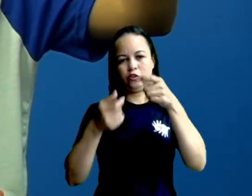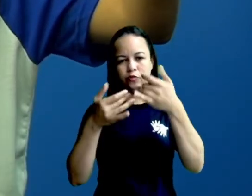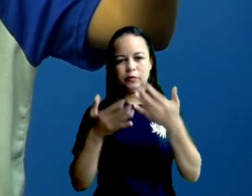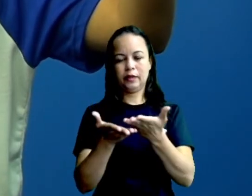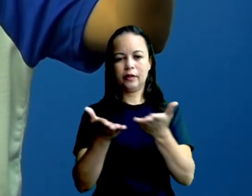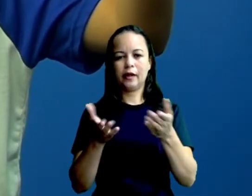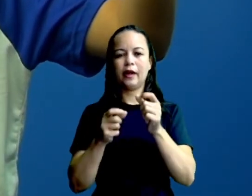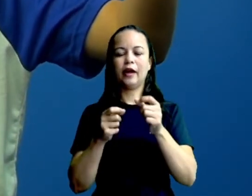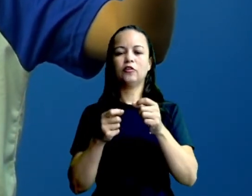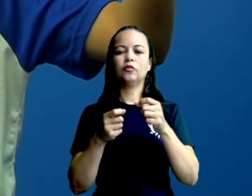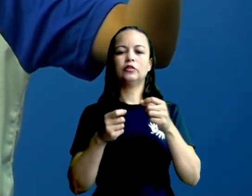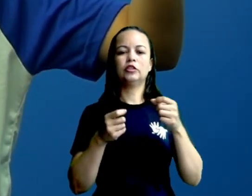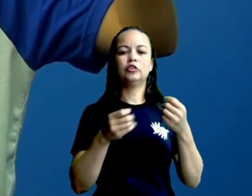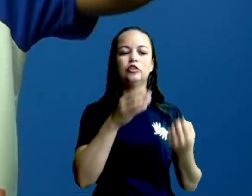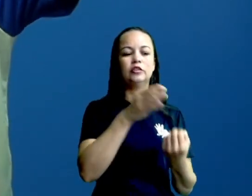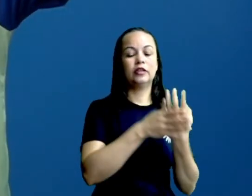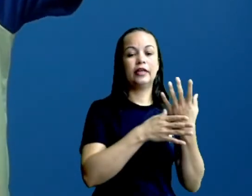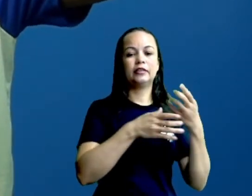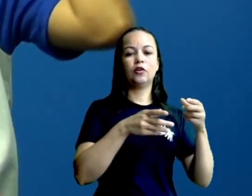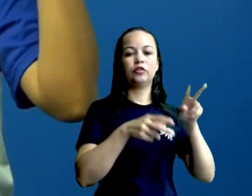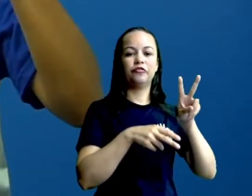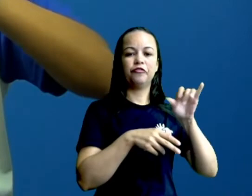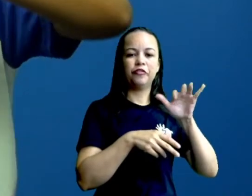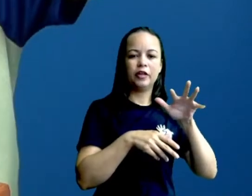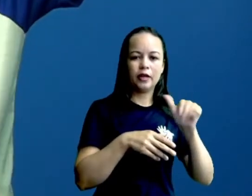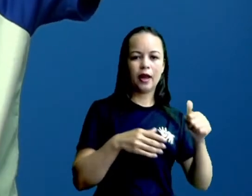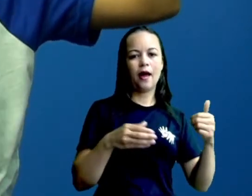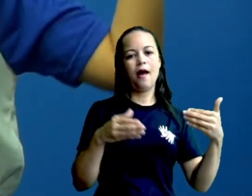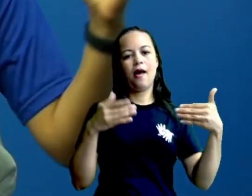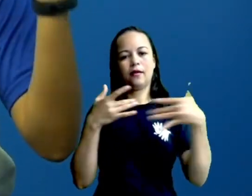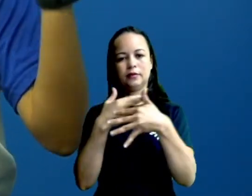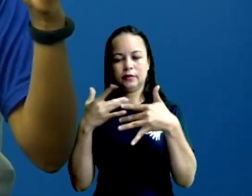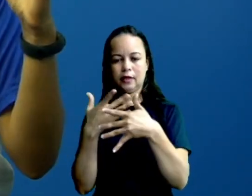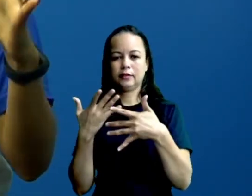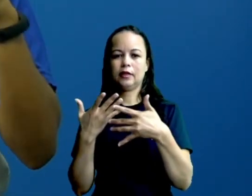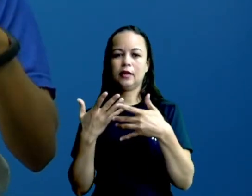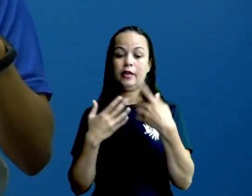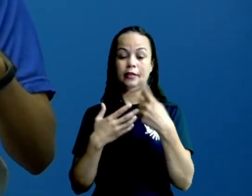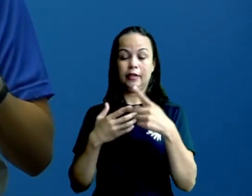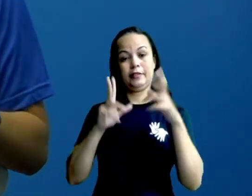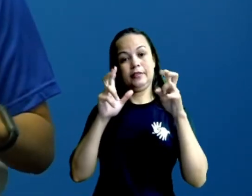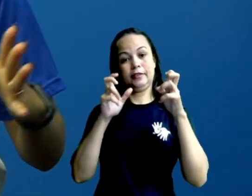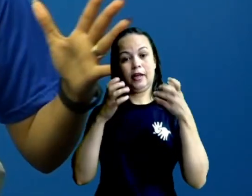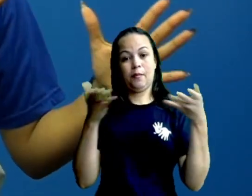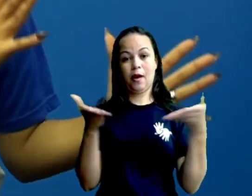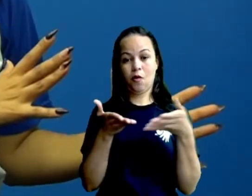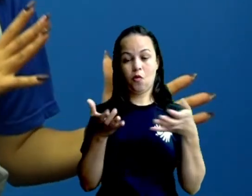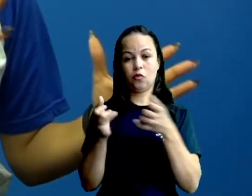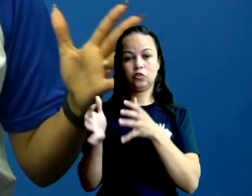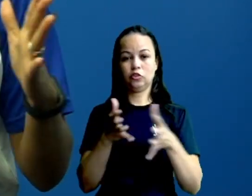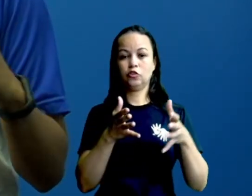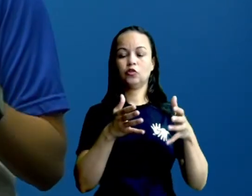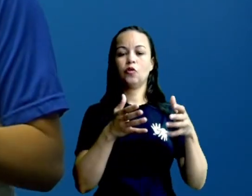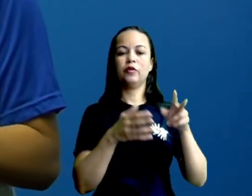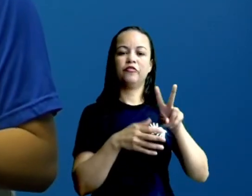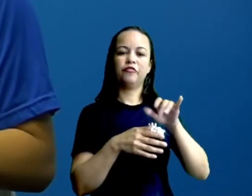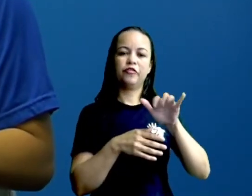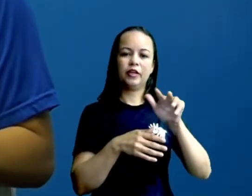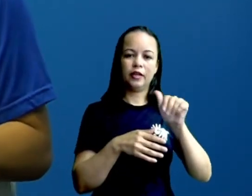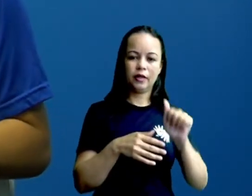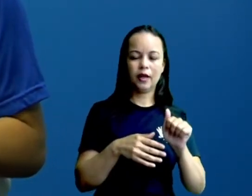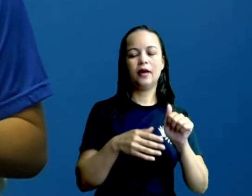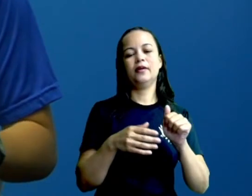de vilas às cidades, não foi? A gente abriu esse capítulo aqui para falar um pouquinho sobre de vilas